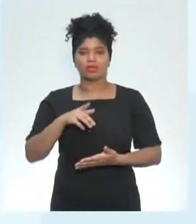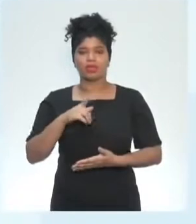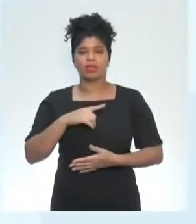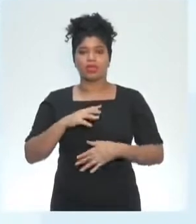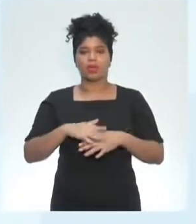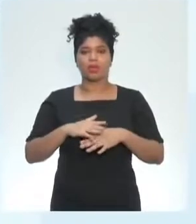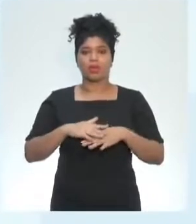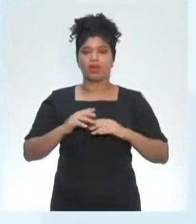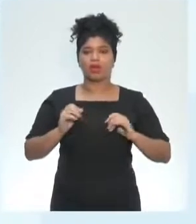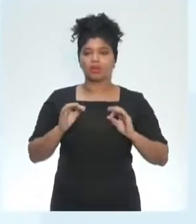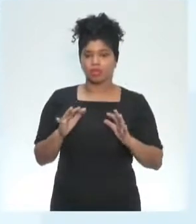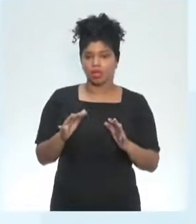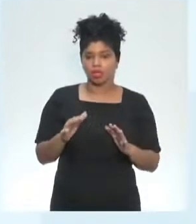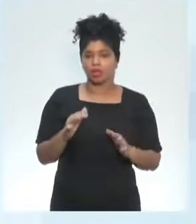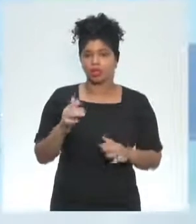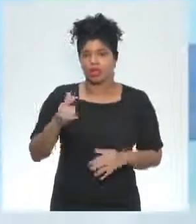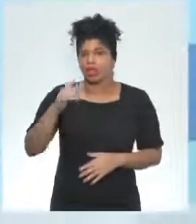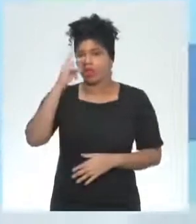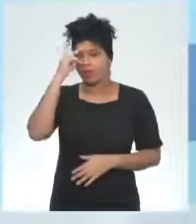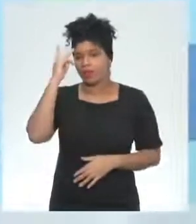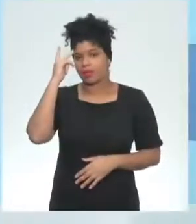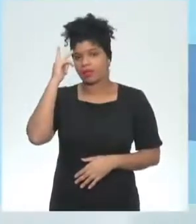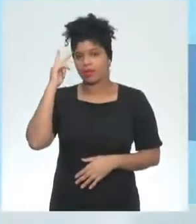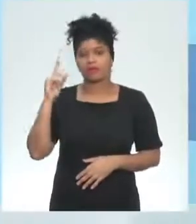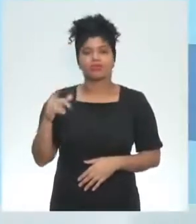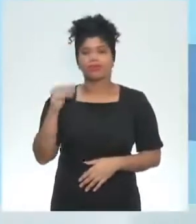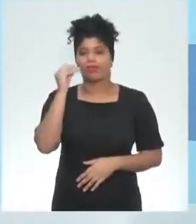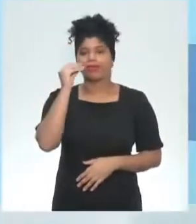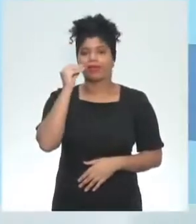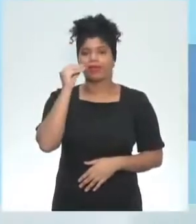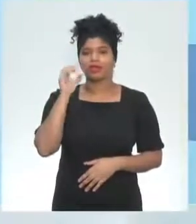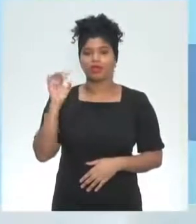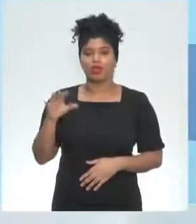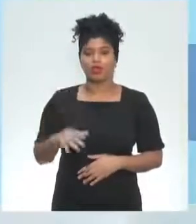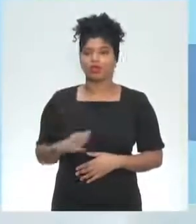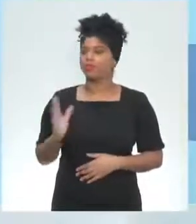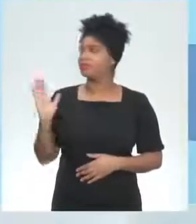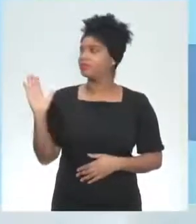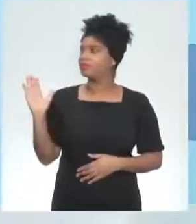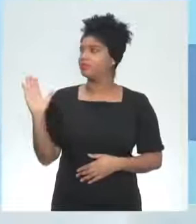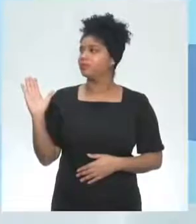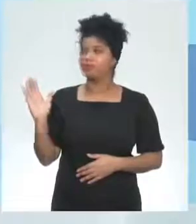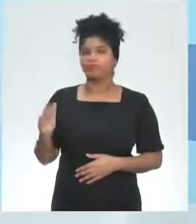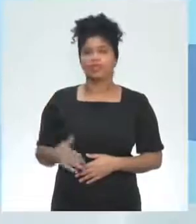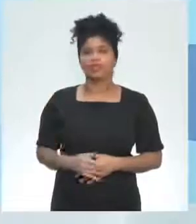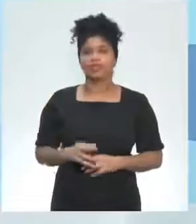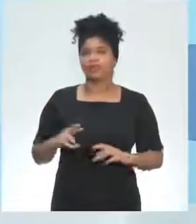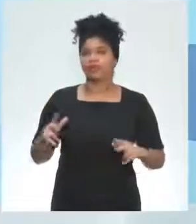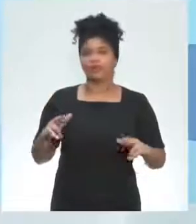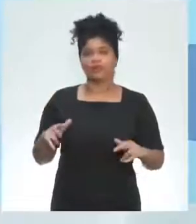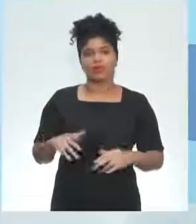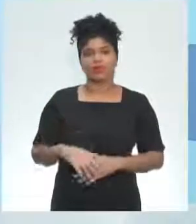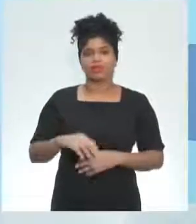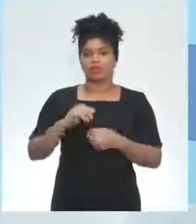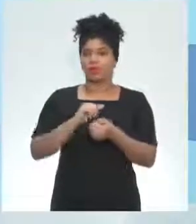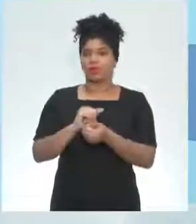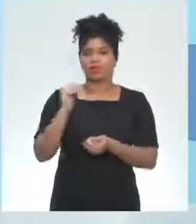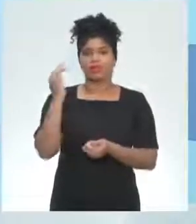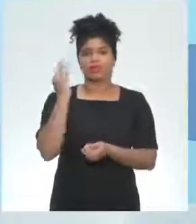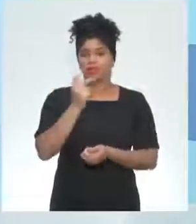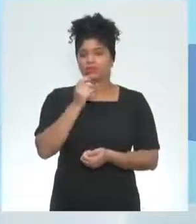gesto até aqui e a pessoa vai e só faz até aqui, né? Então, ou seja, vai se perder em qualidade, vai se perder em